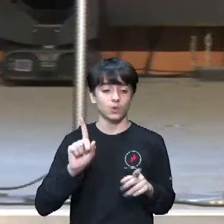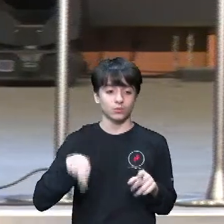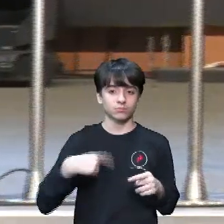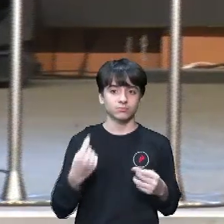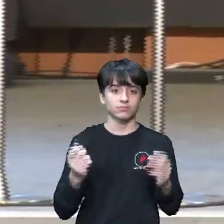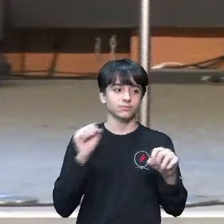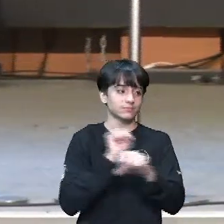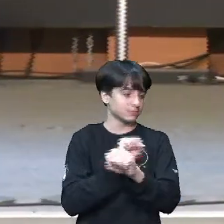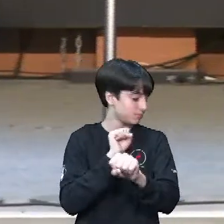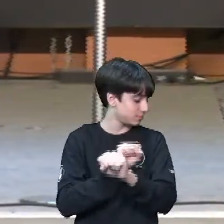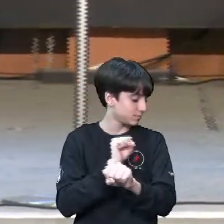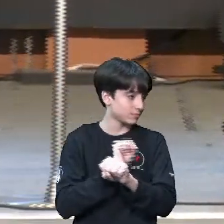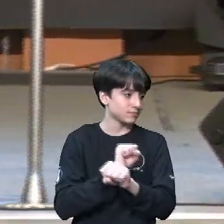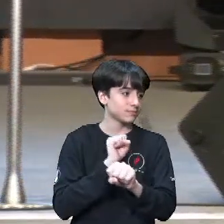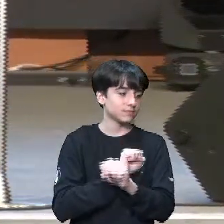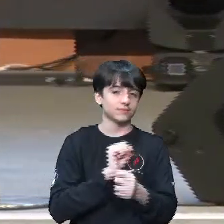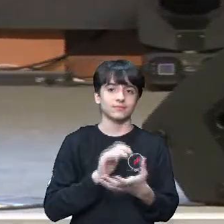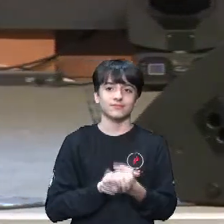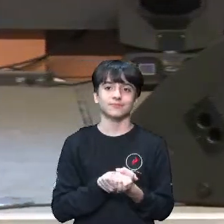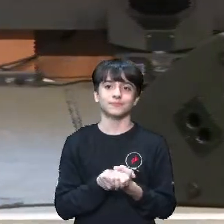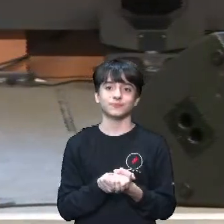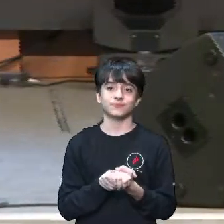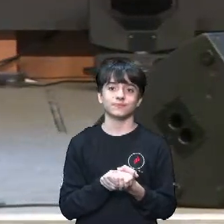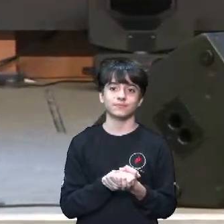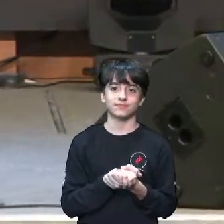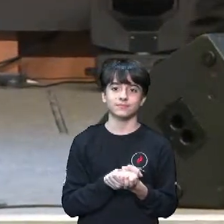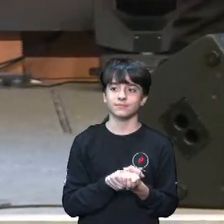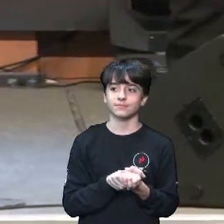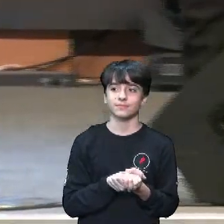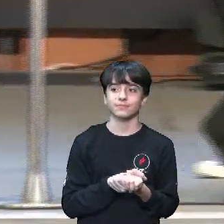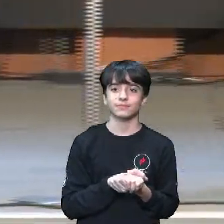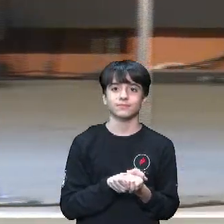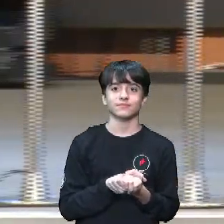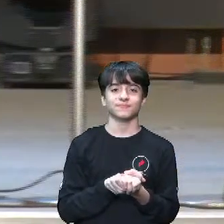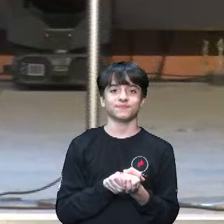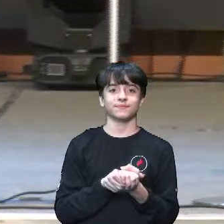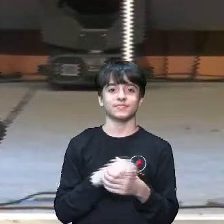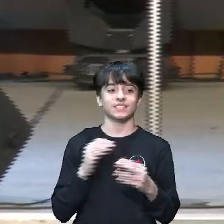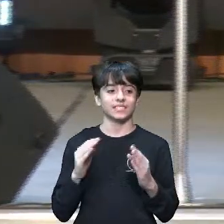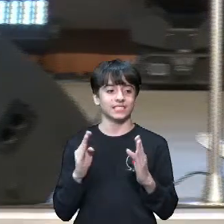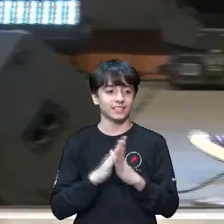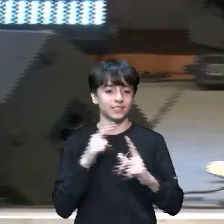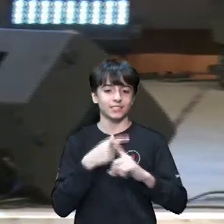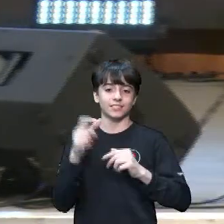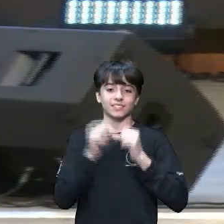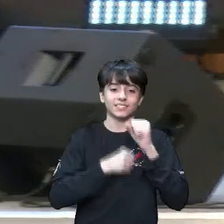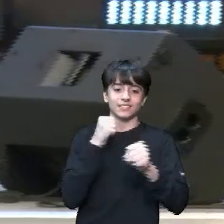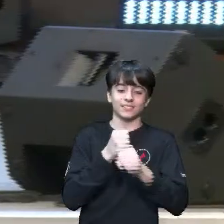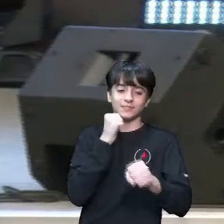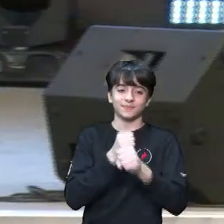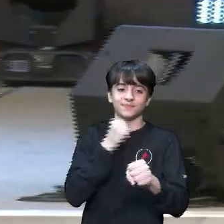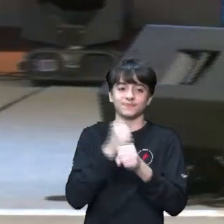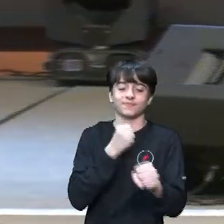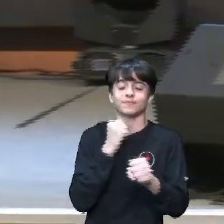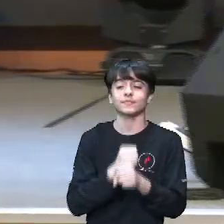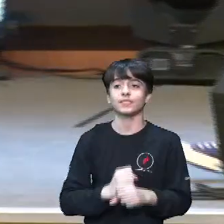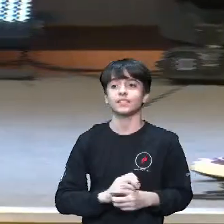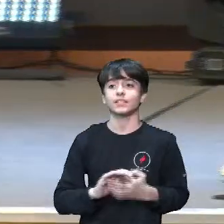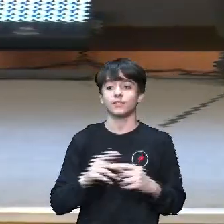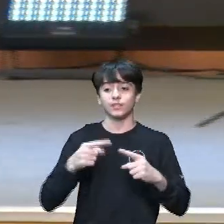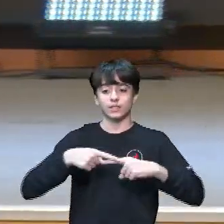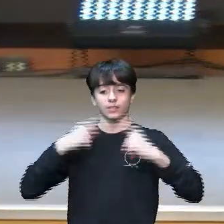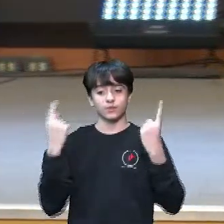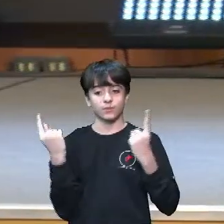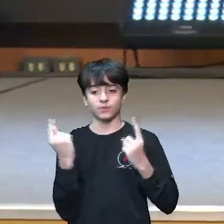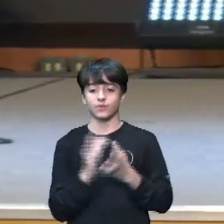Nós temos um total entre igrejas que já estão em obras, igrejas que foram recém-inauguradas. Nós